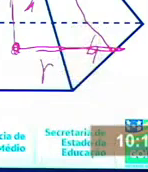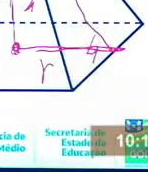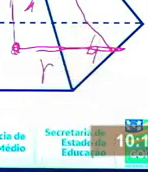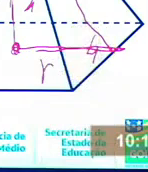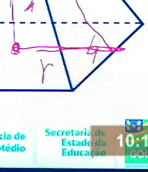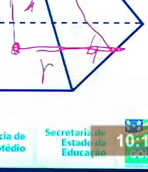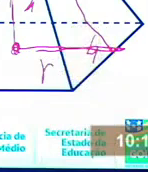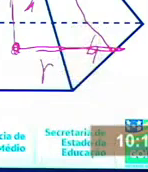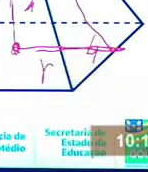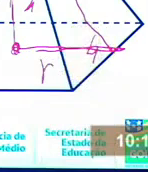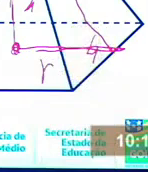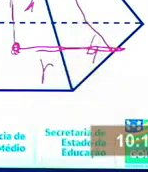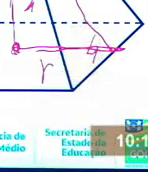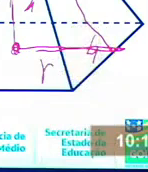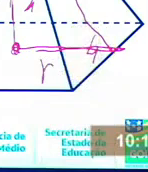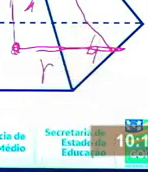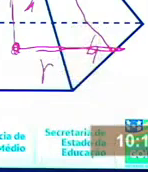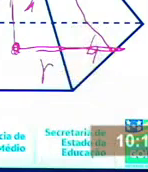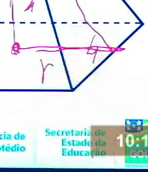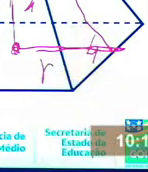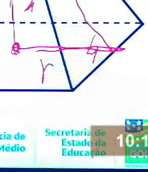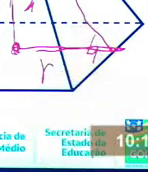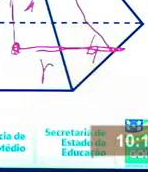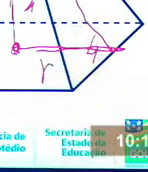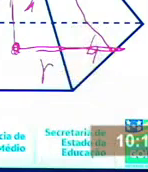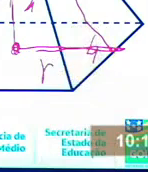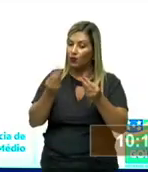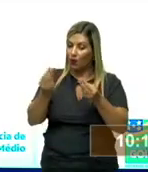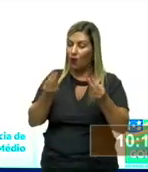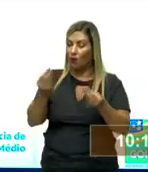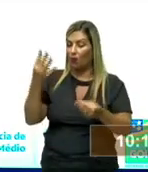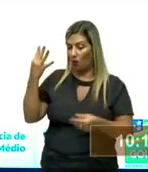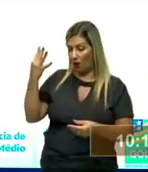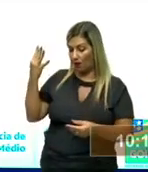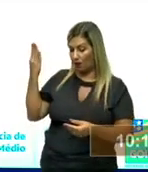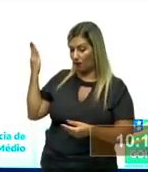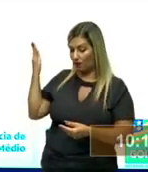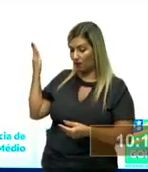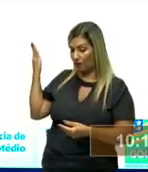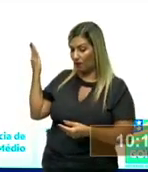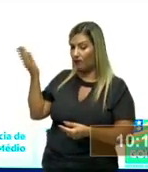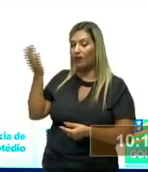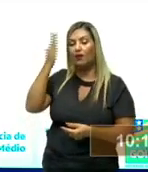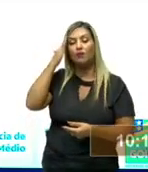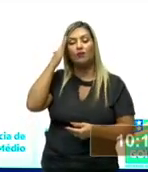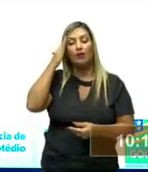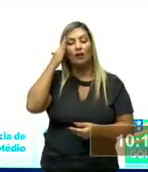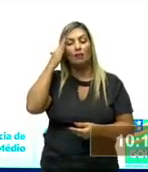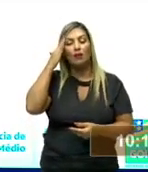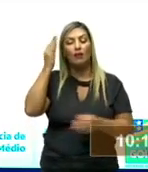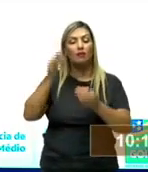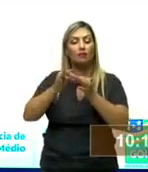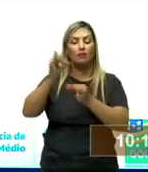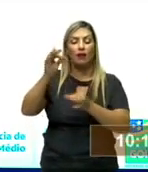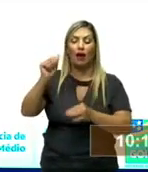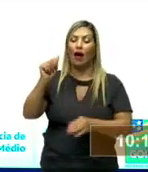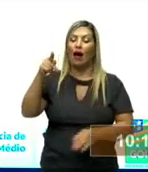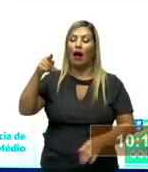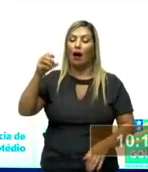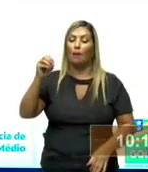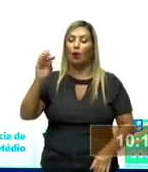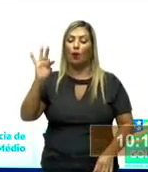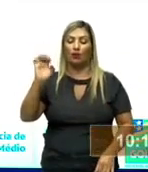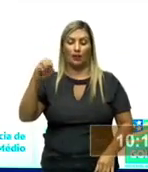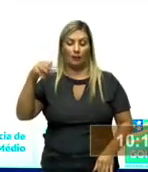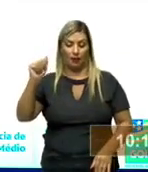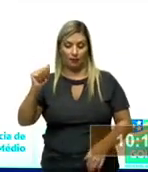simplificar aqui né então primeiro esse cara quem mede 4 Eu quero saber quanto que mede a porta aqui